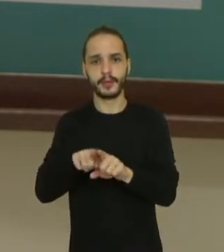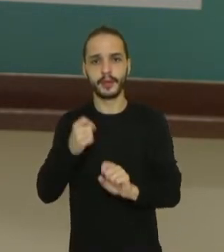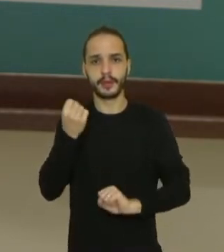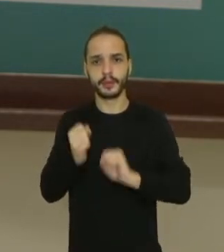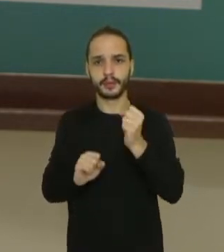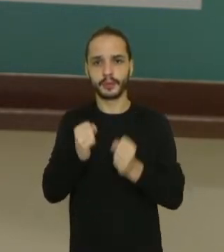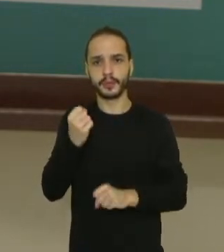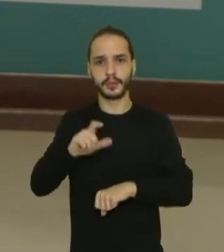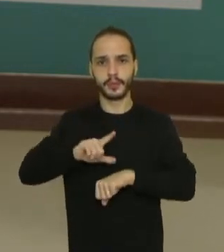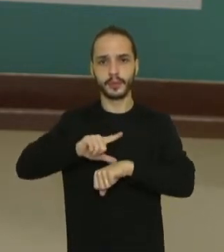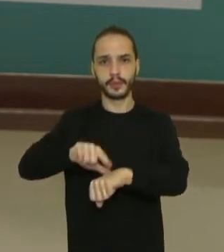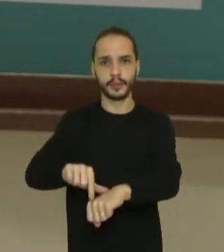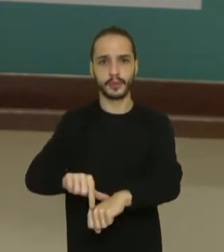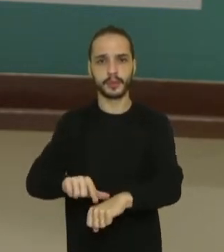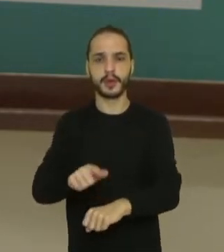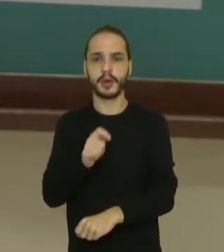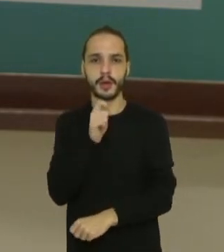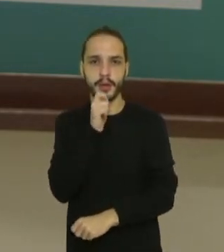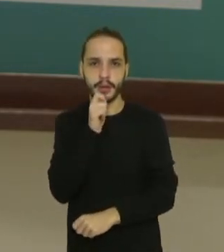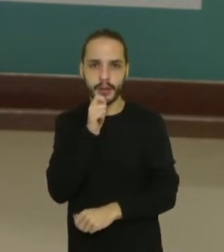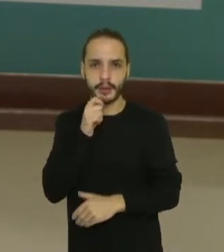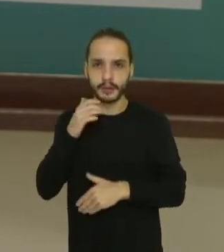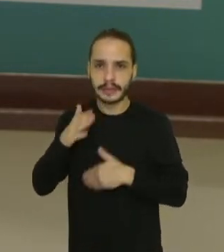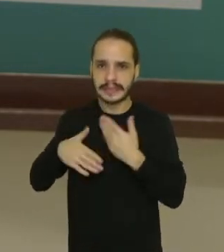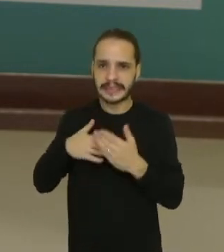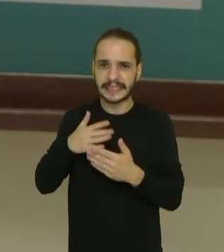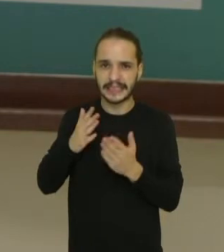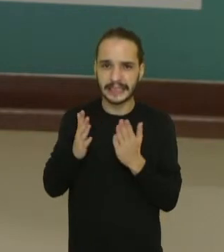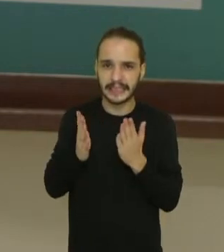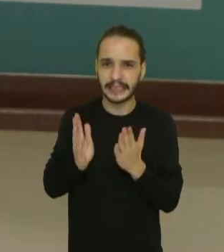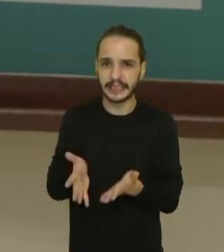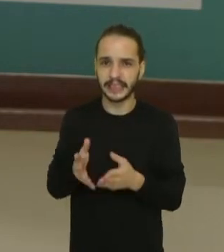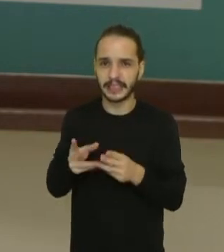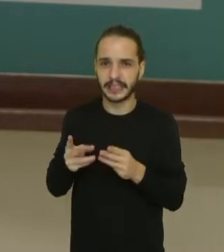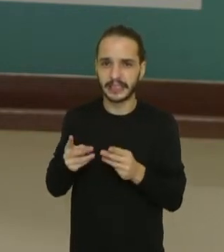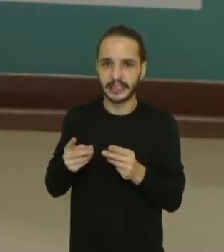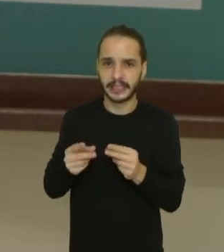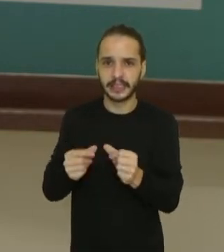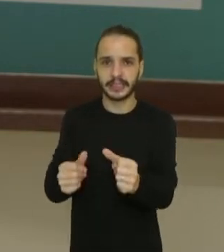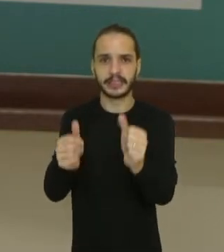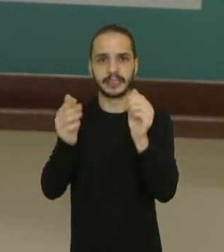então, está em esgotamento, então está se esgotando então, esse processo de